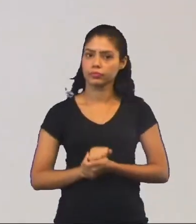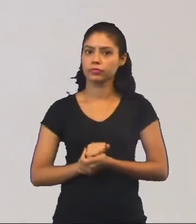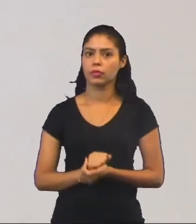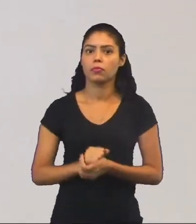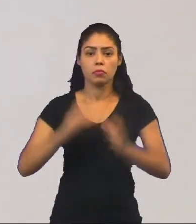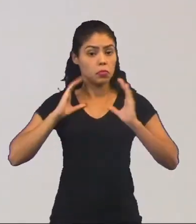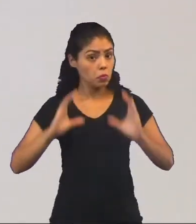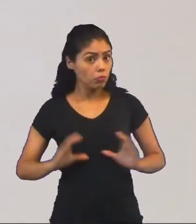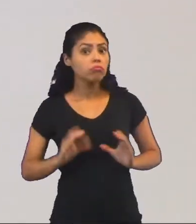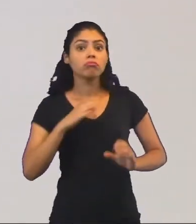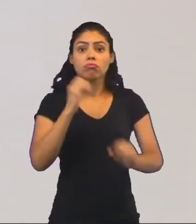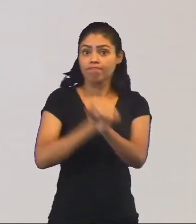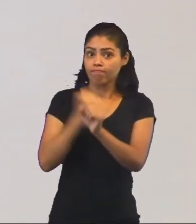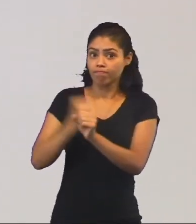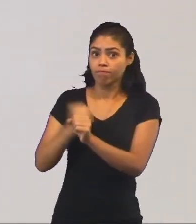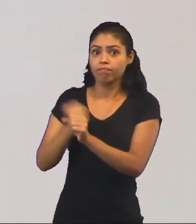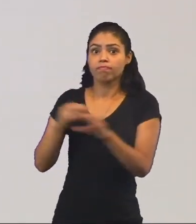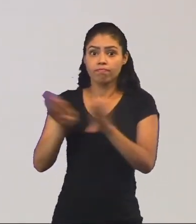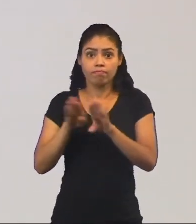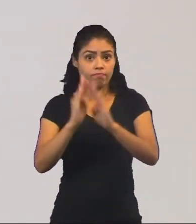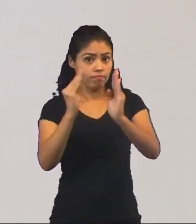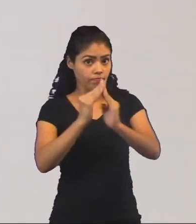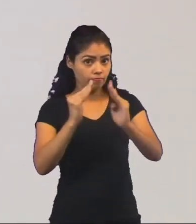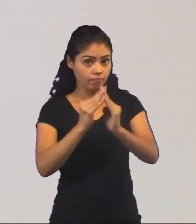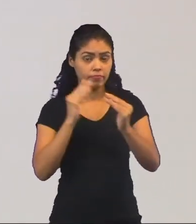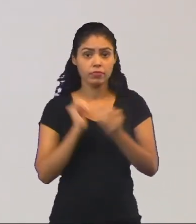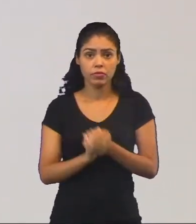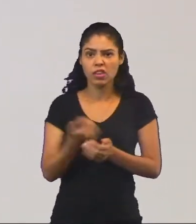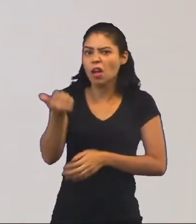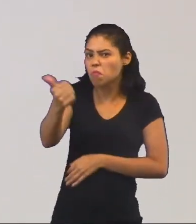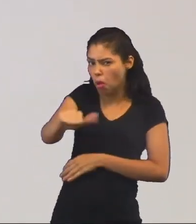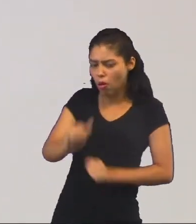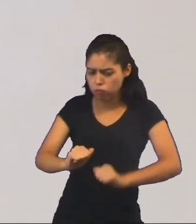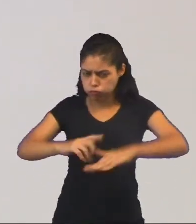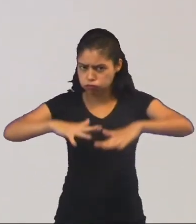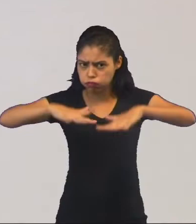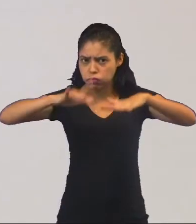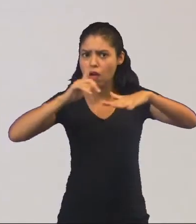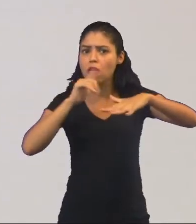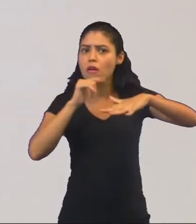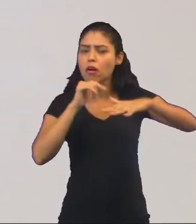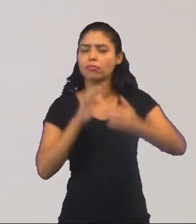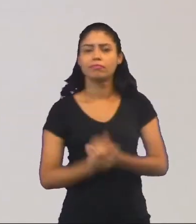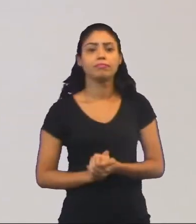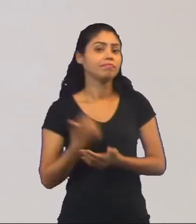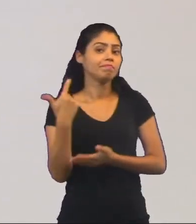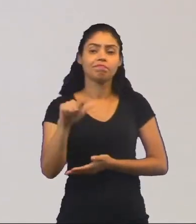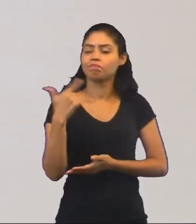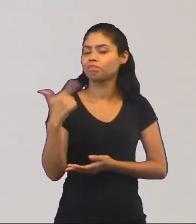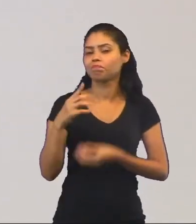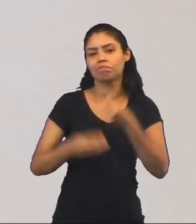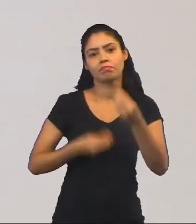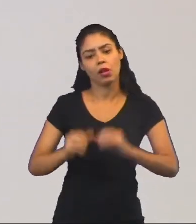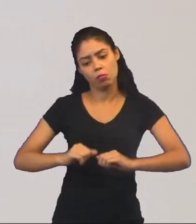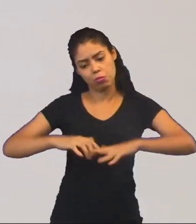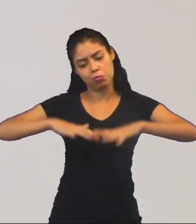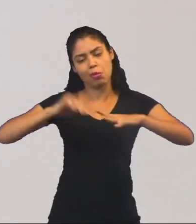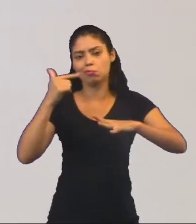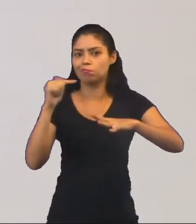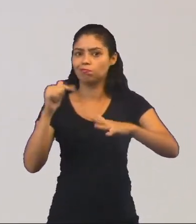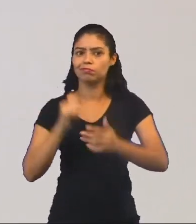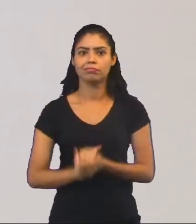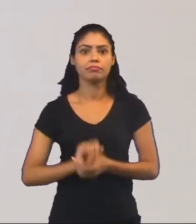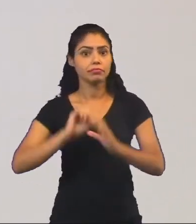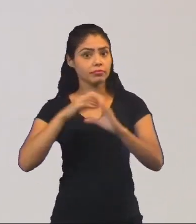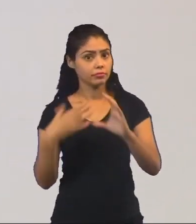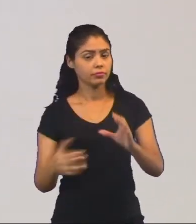o cidadão tem a construção de sua casa, que nas piores enchentes a sua casa não sofre inundação. Então essa